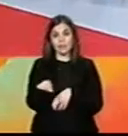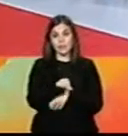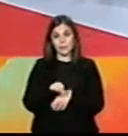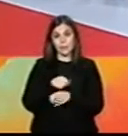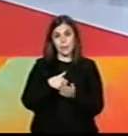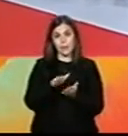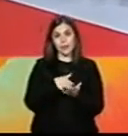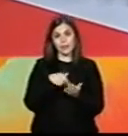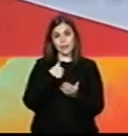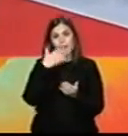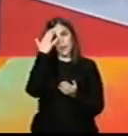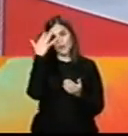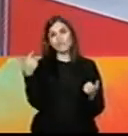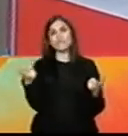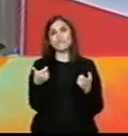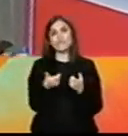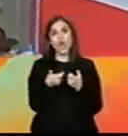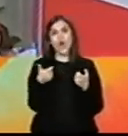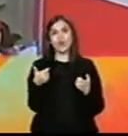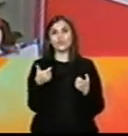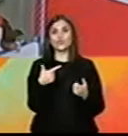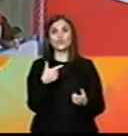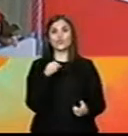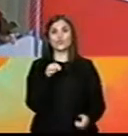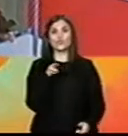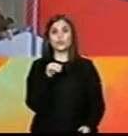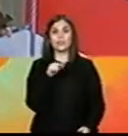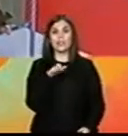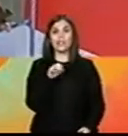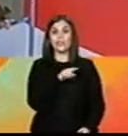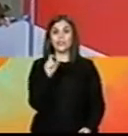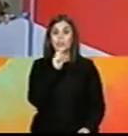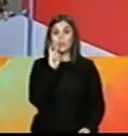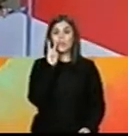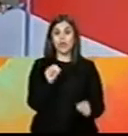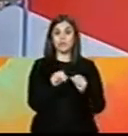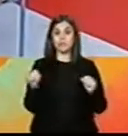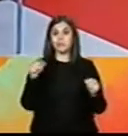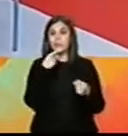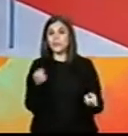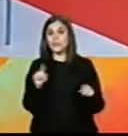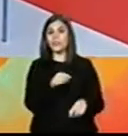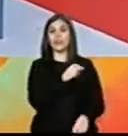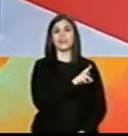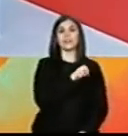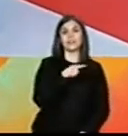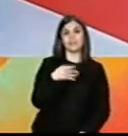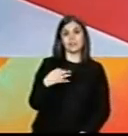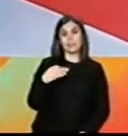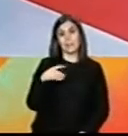então acho que ficava bastante bem um tomilho-limão. Onde é que vão poder ver esta receita de novo? Em RTP Play.